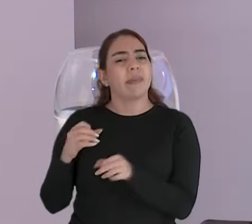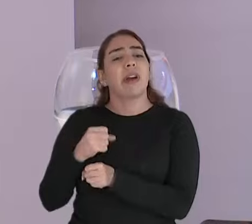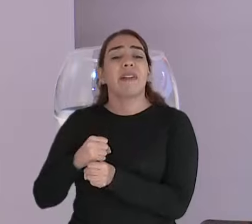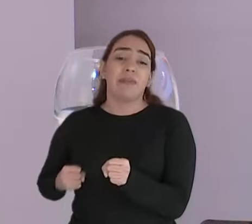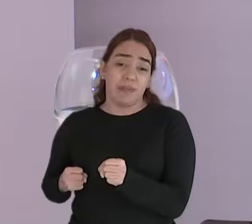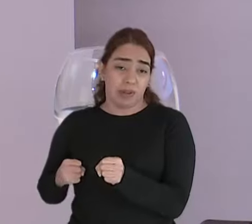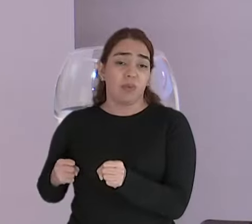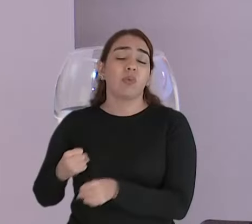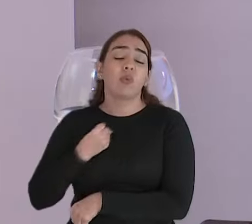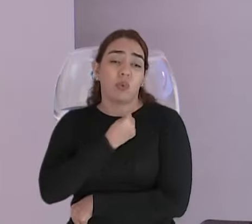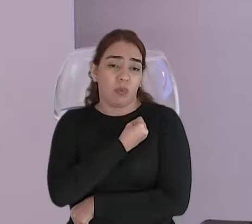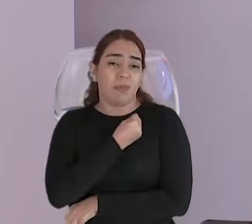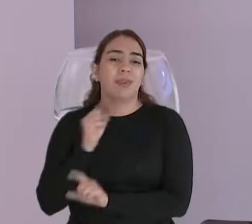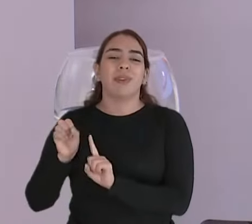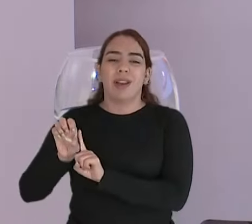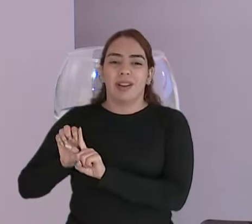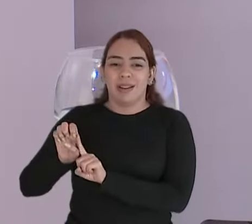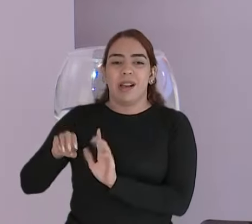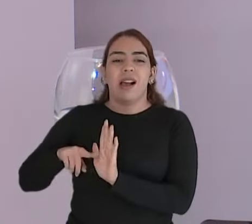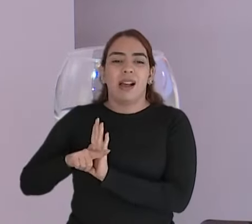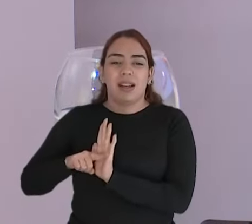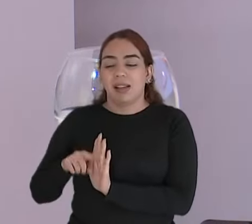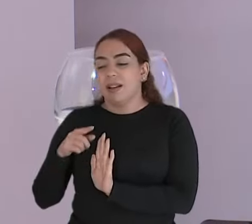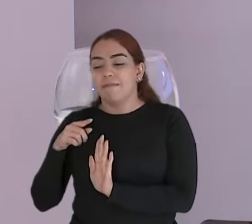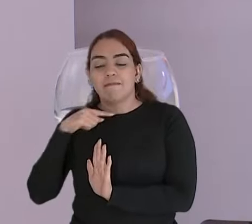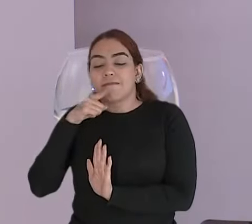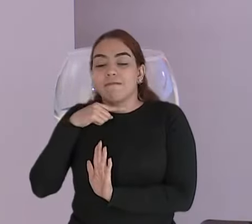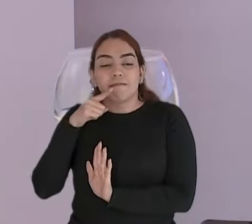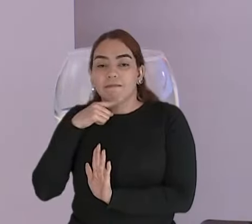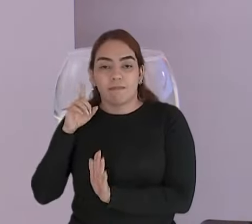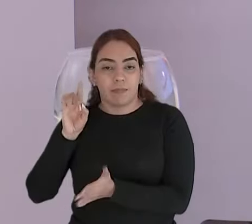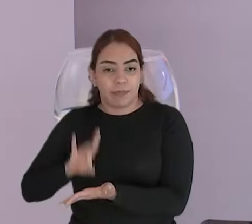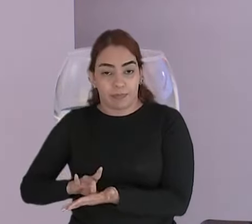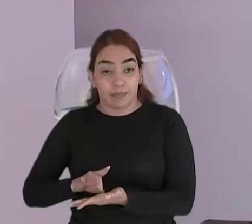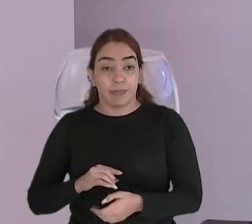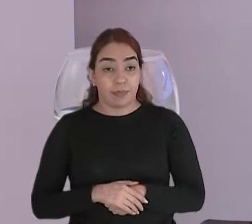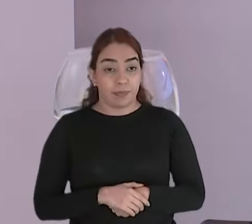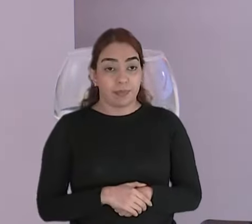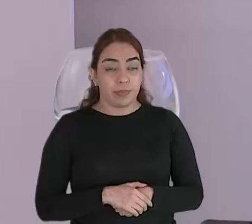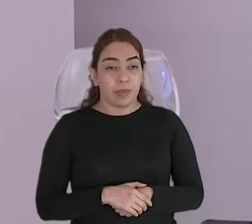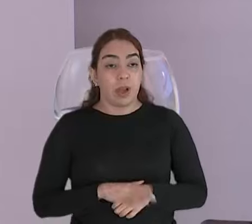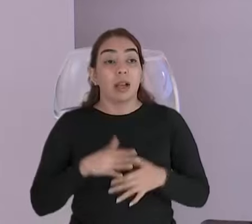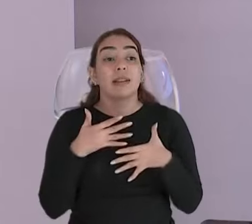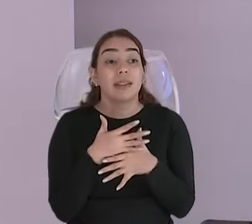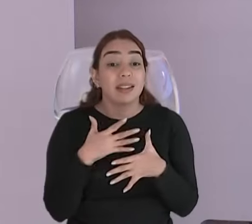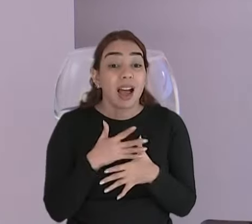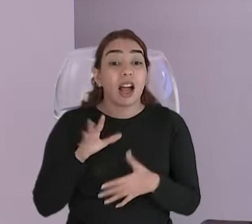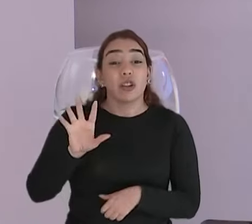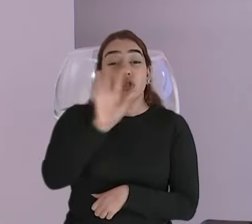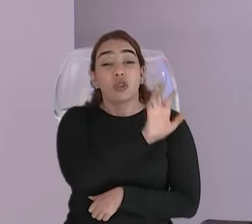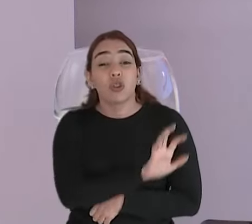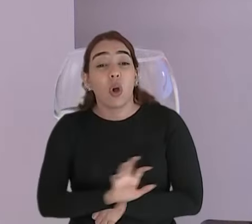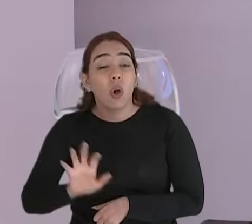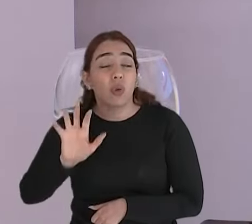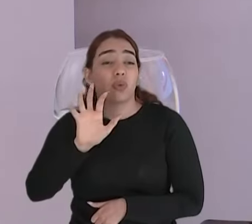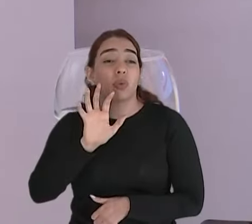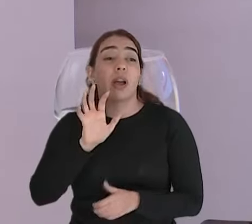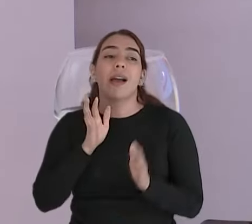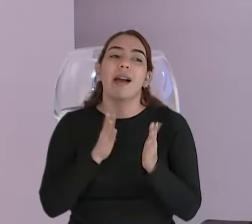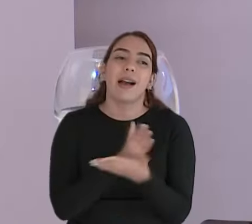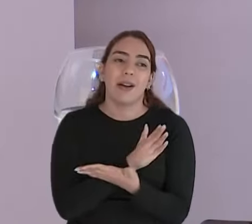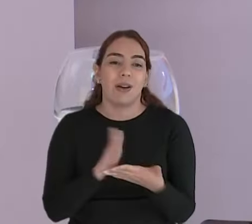número... E assim, eles fazem... eles não fazem em todas as cidades, não são em todos os prontuários, são